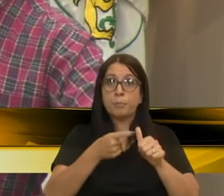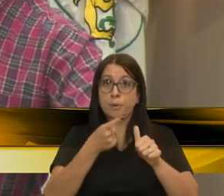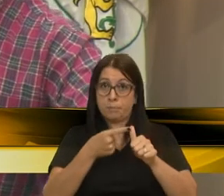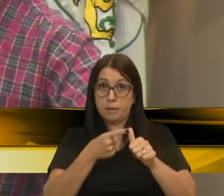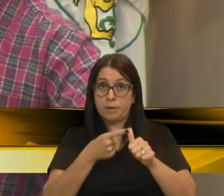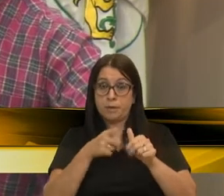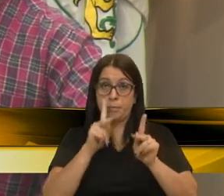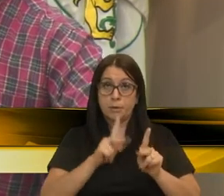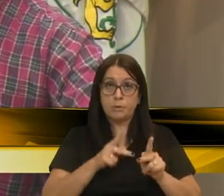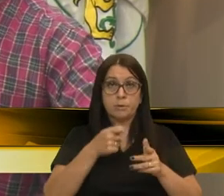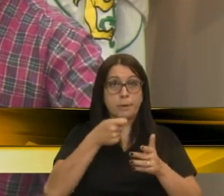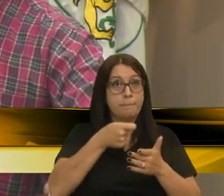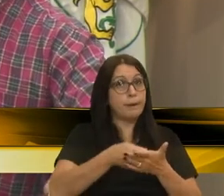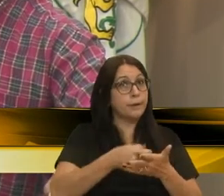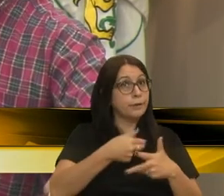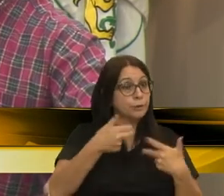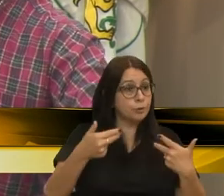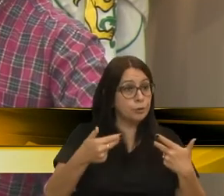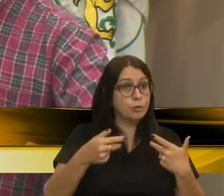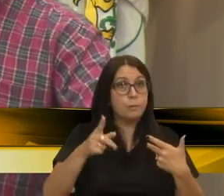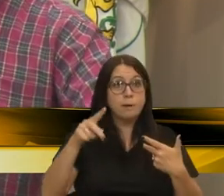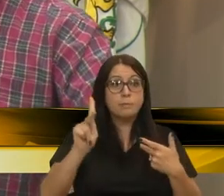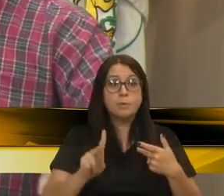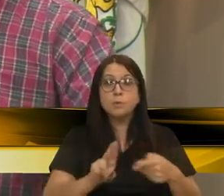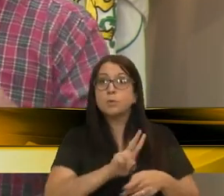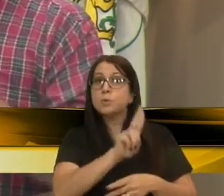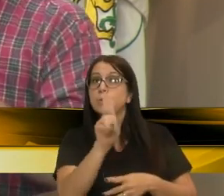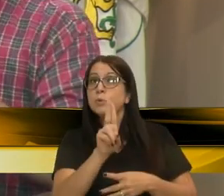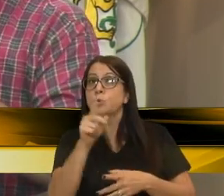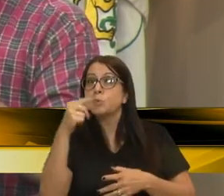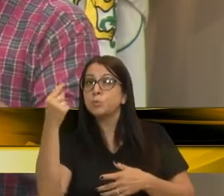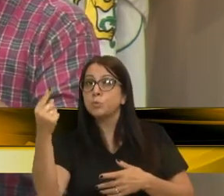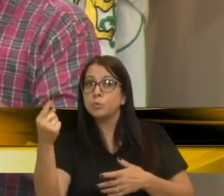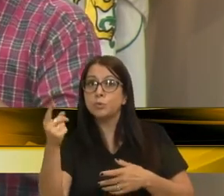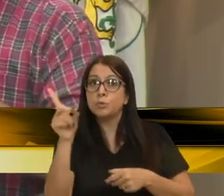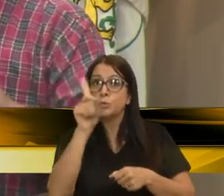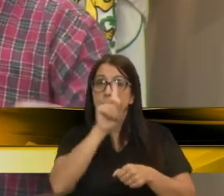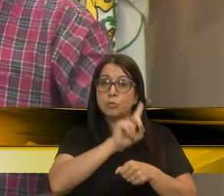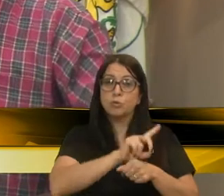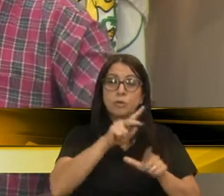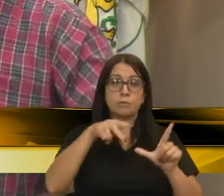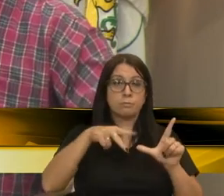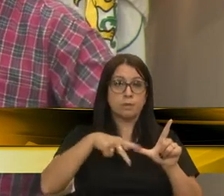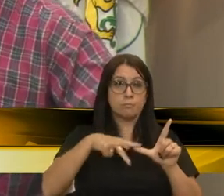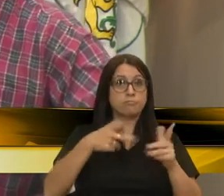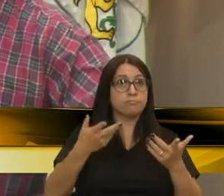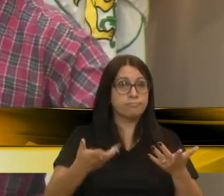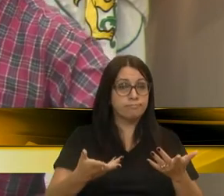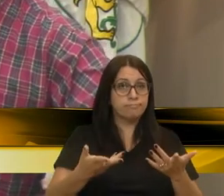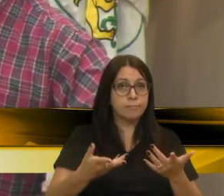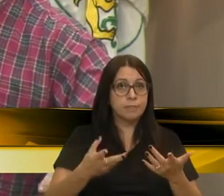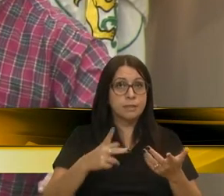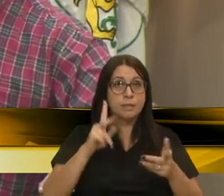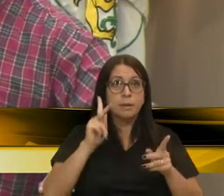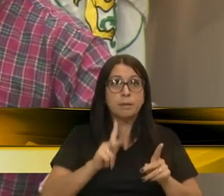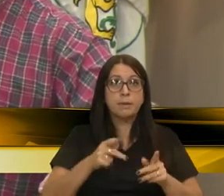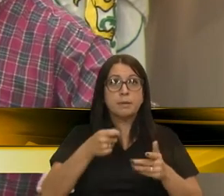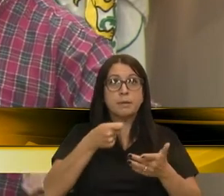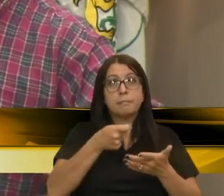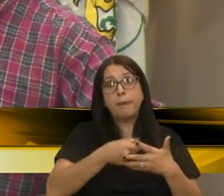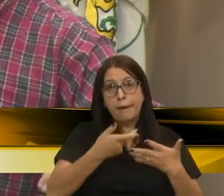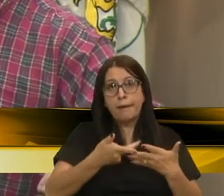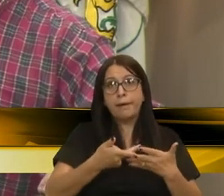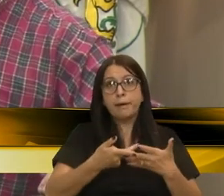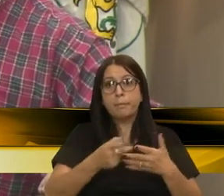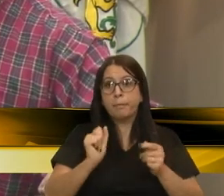alguém está pagando a conta para esses usuários nesse dia de passe livre, né? Então, quem paga acaba sendo